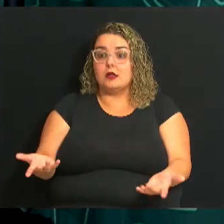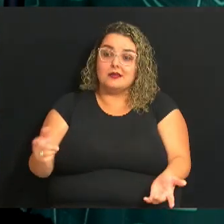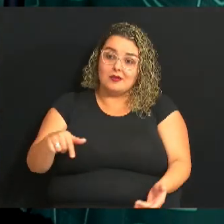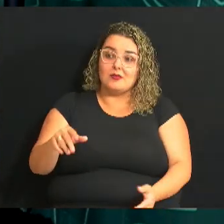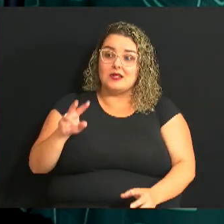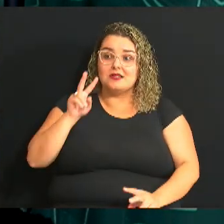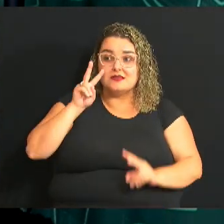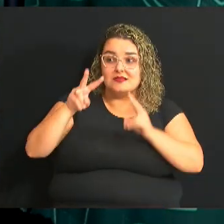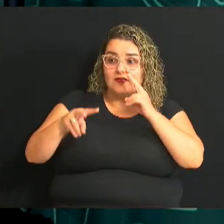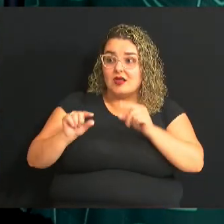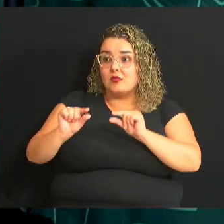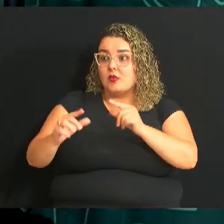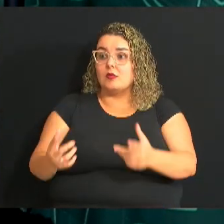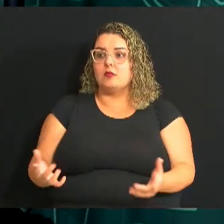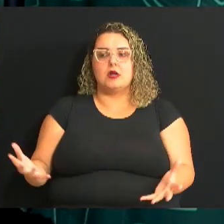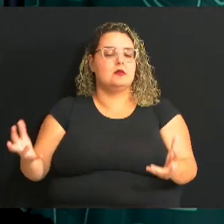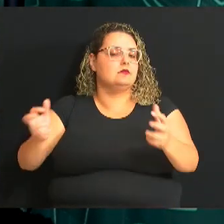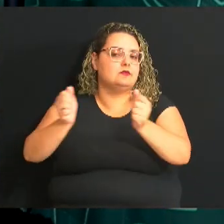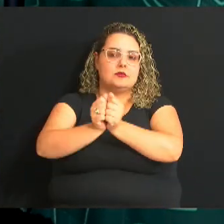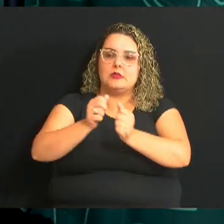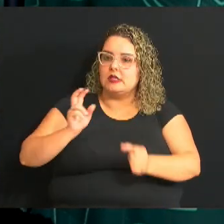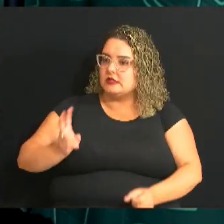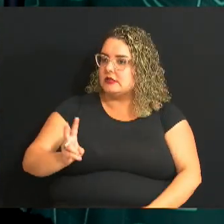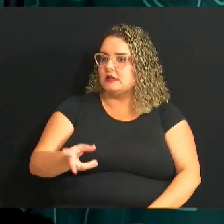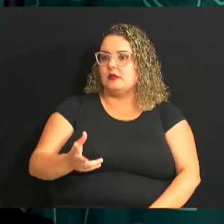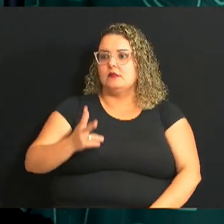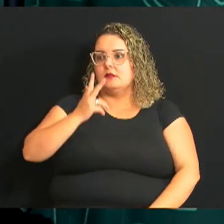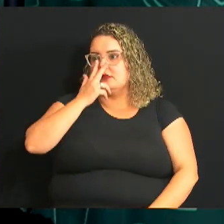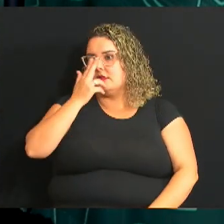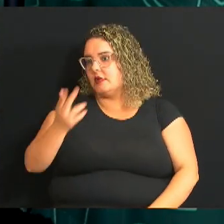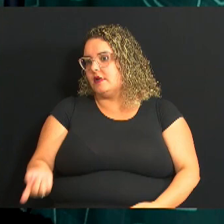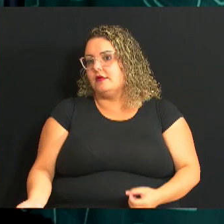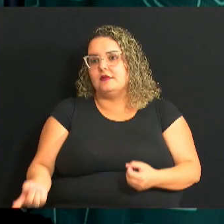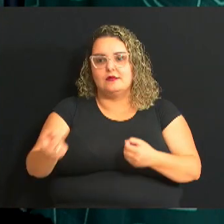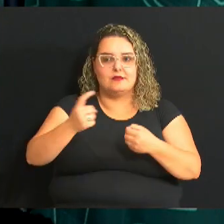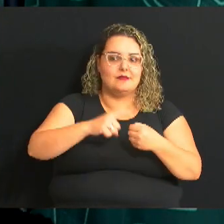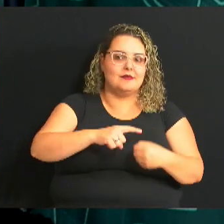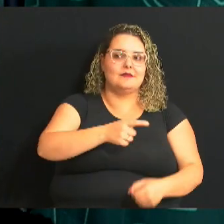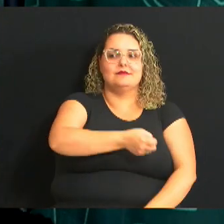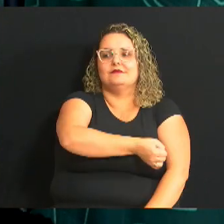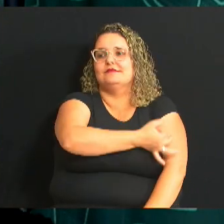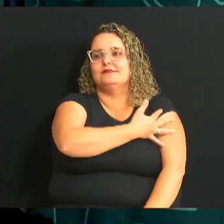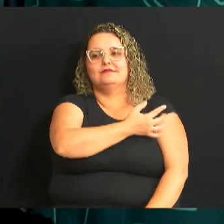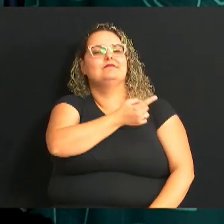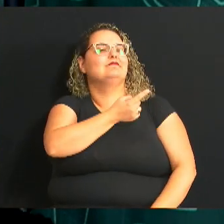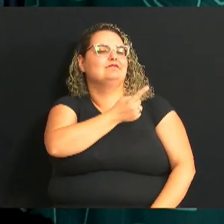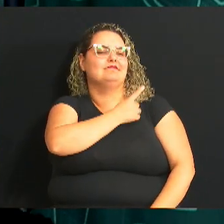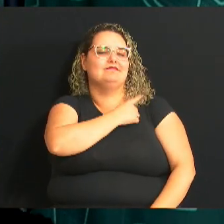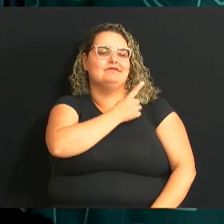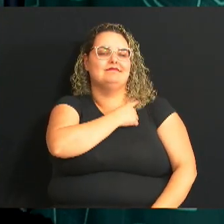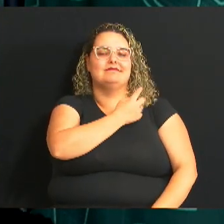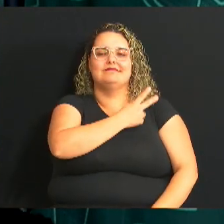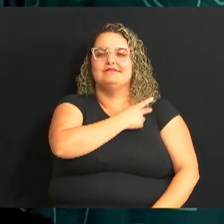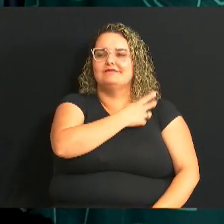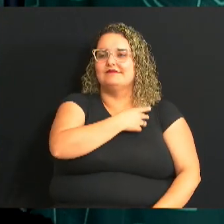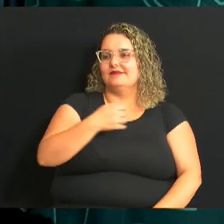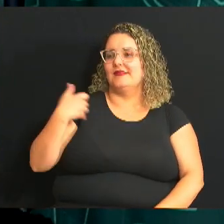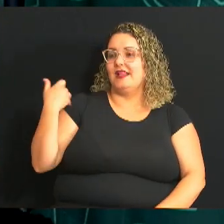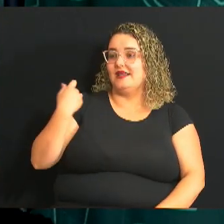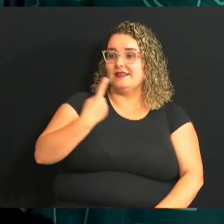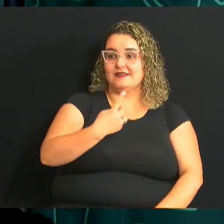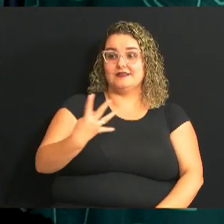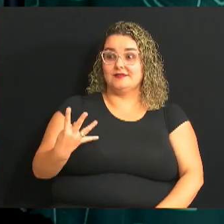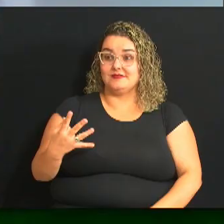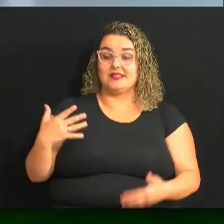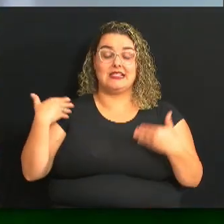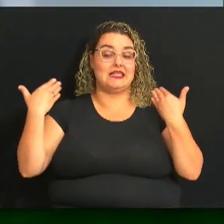Mas toda vez que eles se juntam, parece que eles voltaram lá aos 14 anos, né? Toda aquela alegria deles estarem